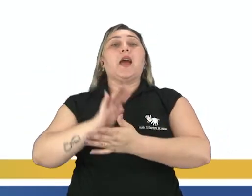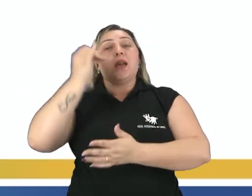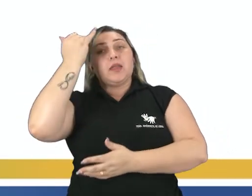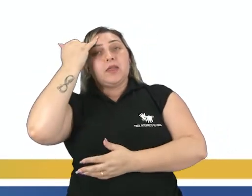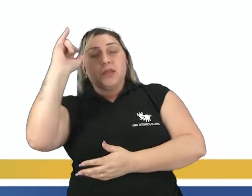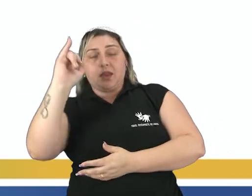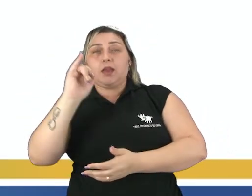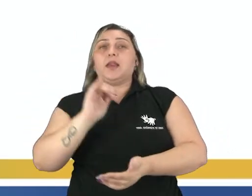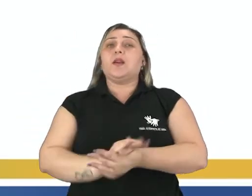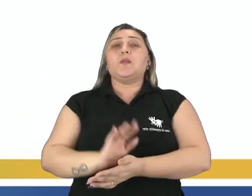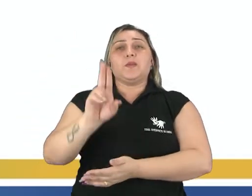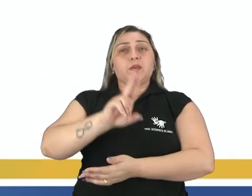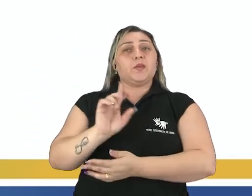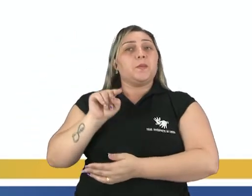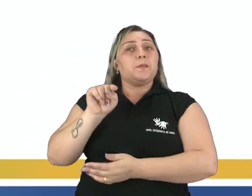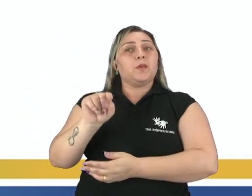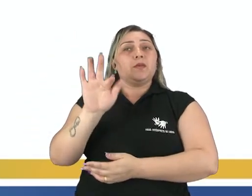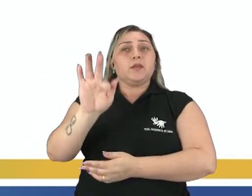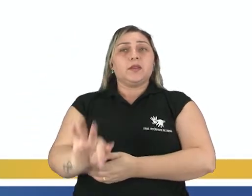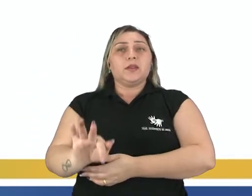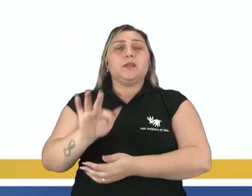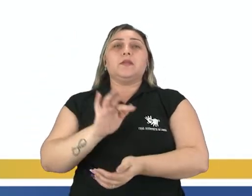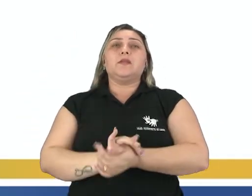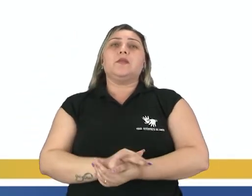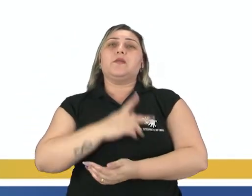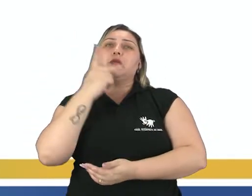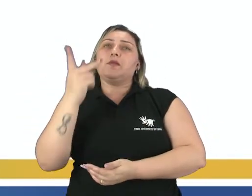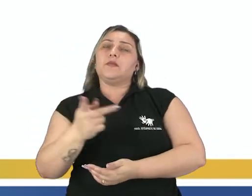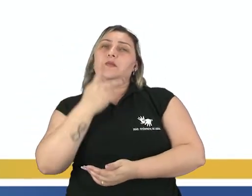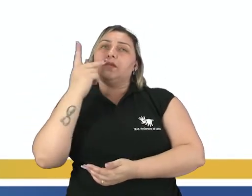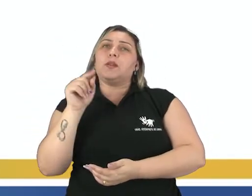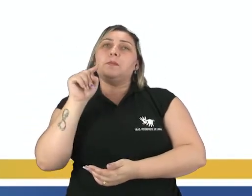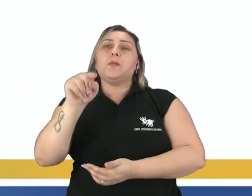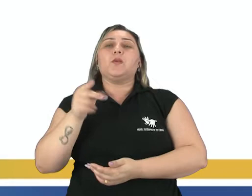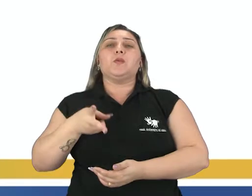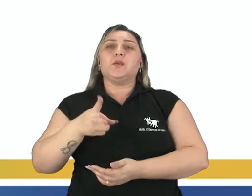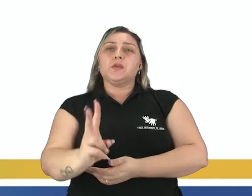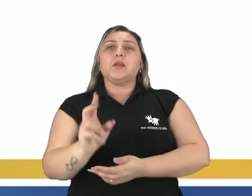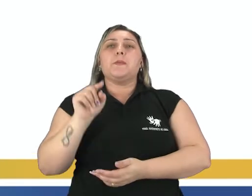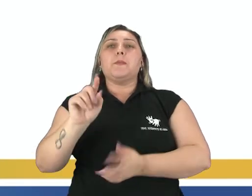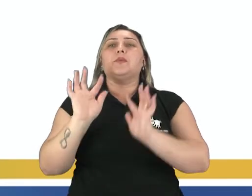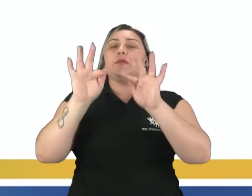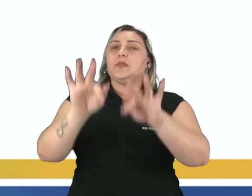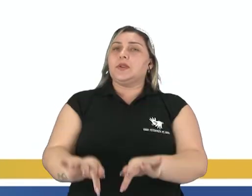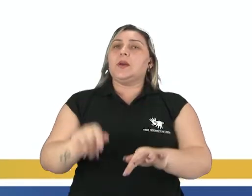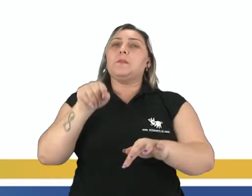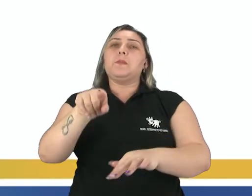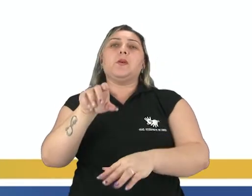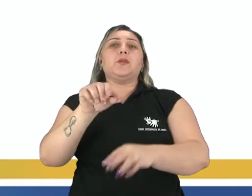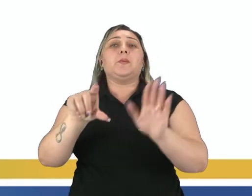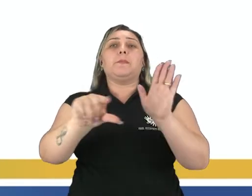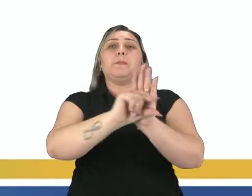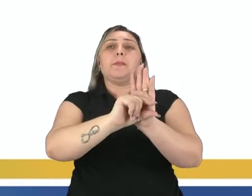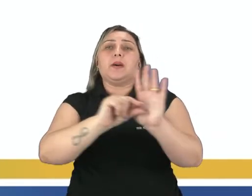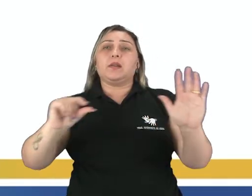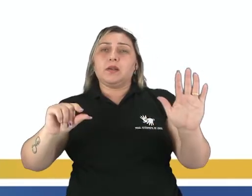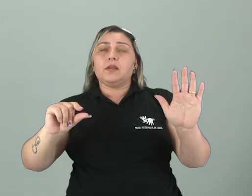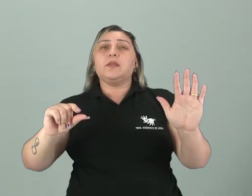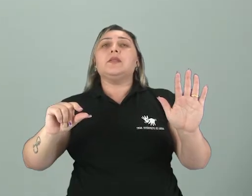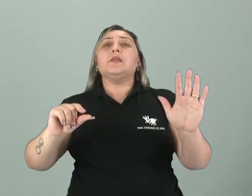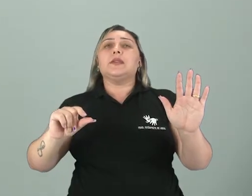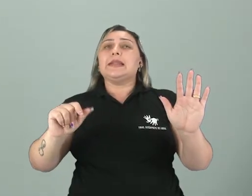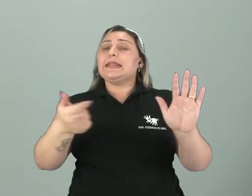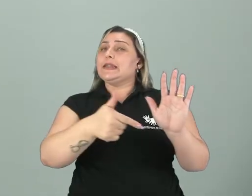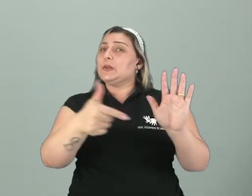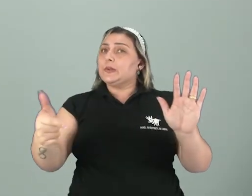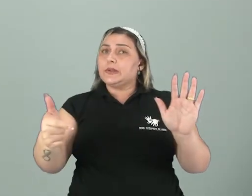ideia, então eu utilizo o ponto. Muitos falam o termo ponto continuando, ponto final, ponto parágrafo. Esses termos,